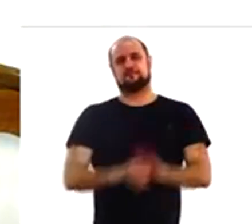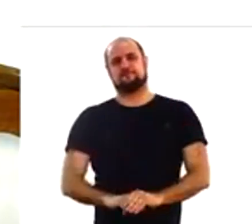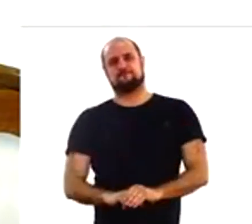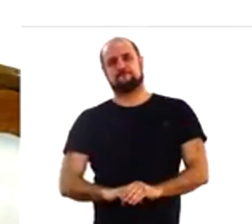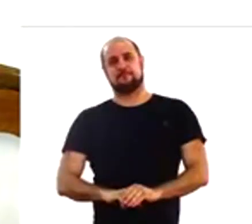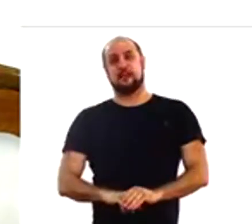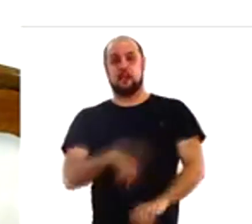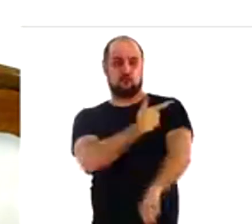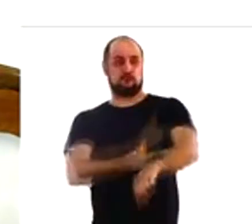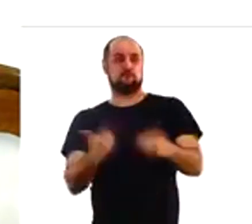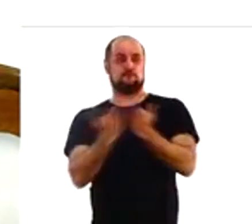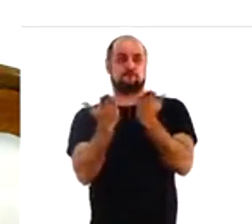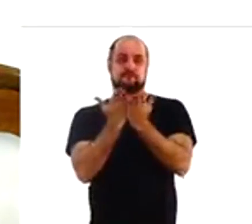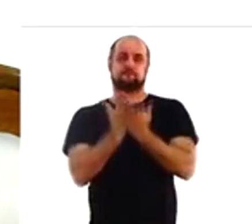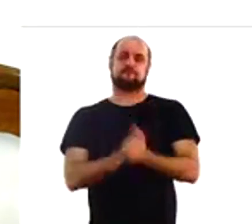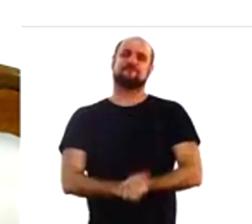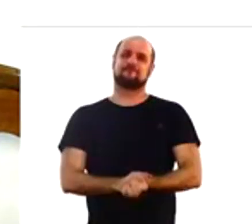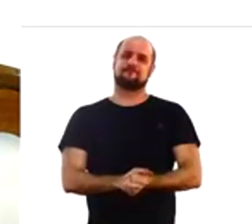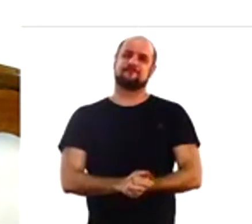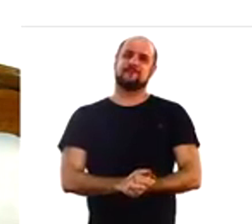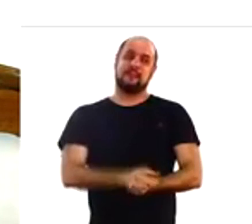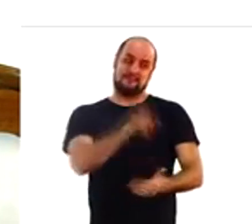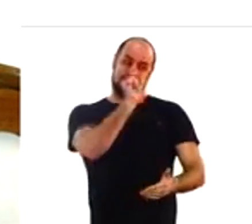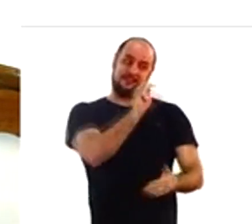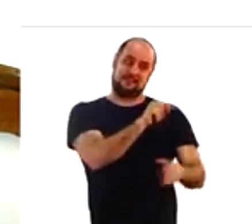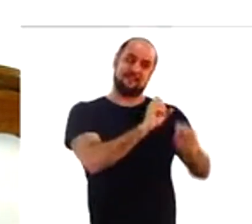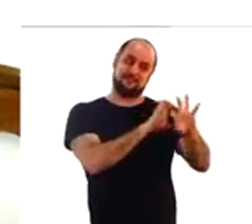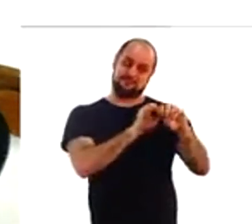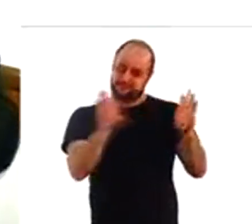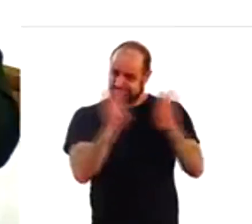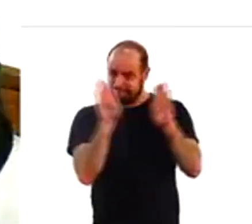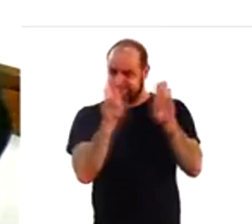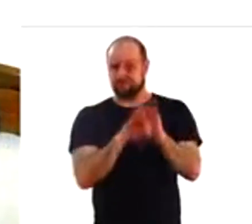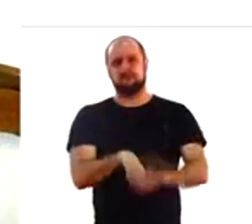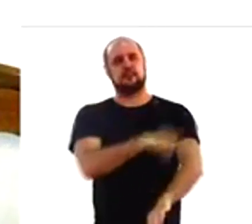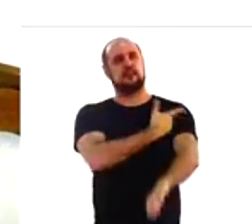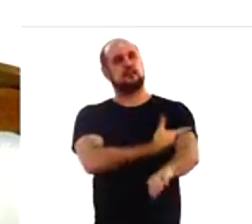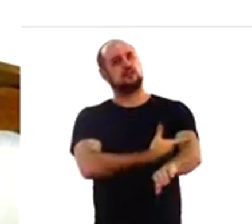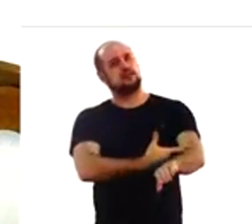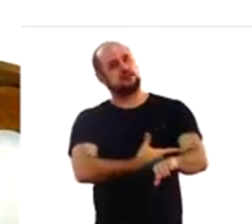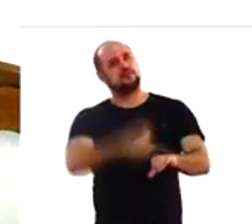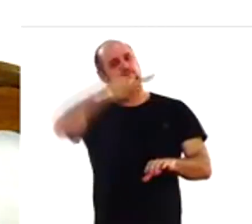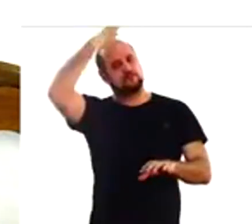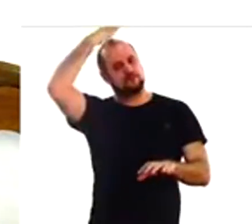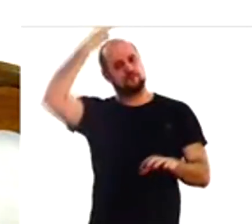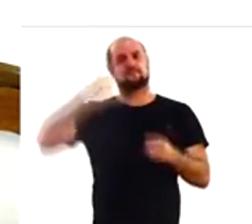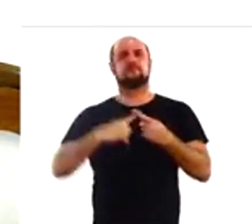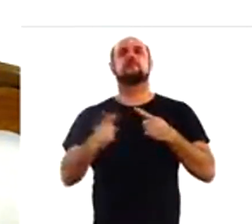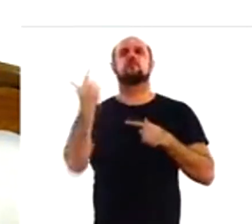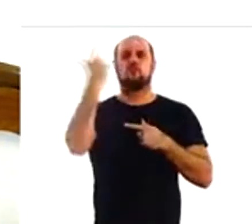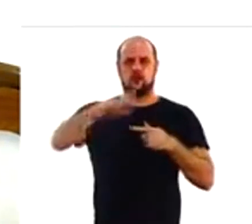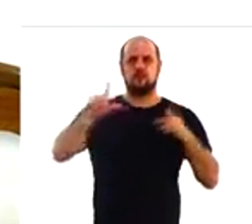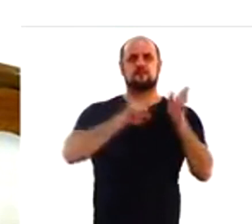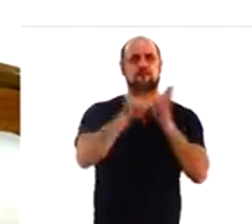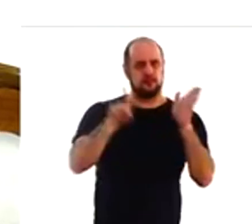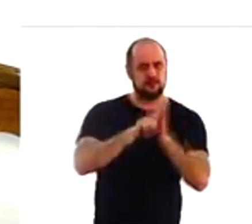cristã. Aqui no texto nós temos isso também. A educação espiritual, mas eu novamente faço uma pergunta, como fiz